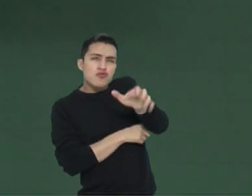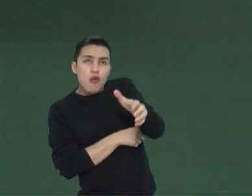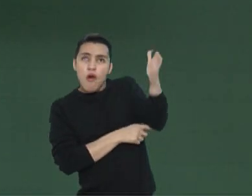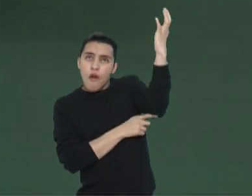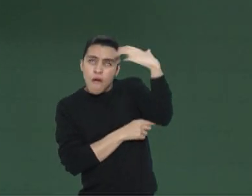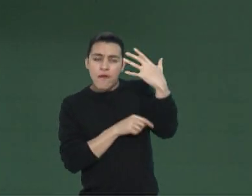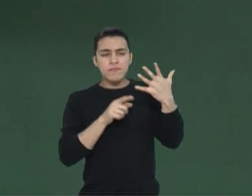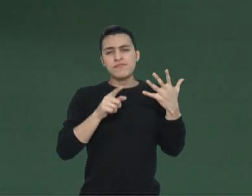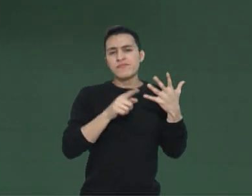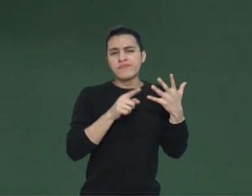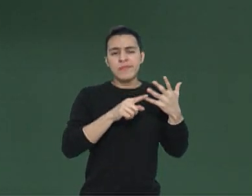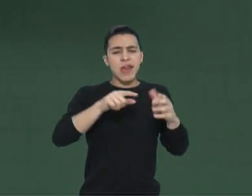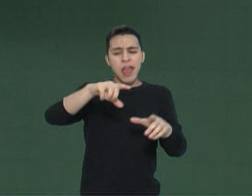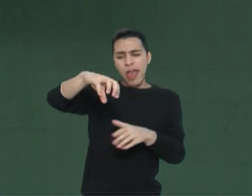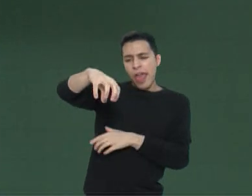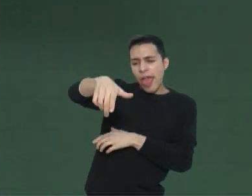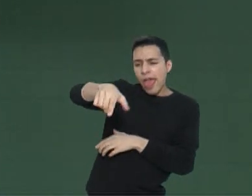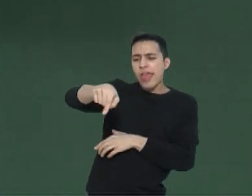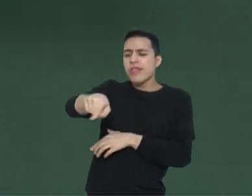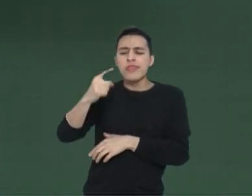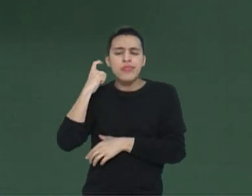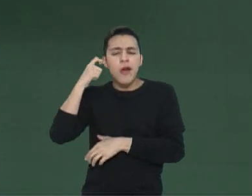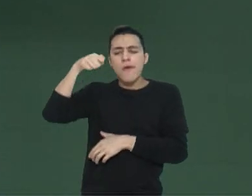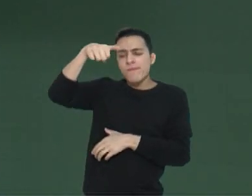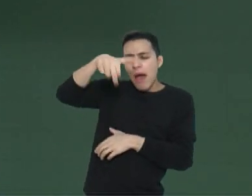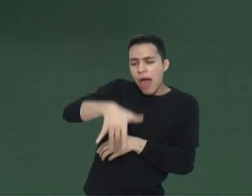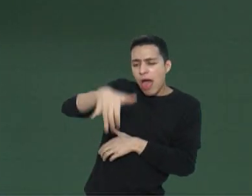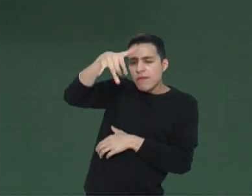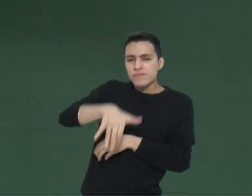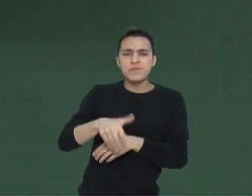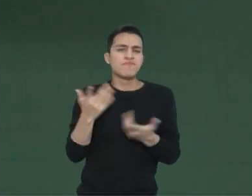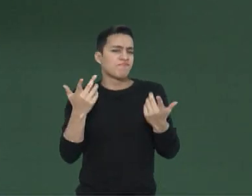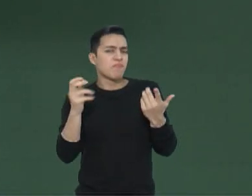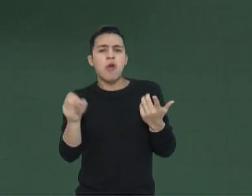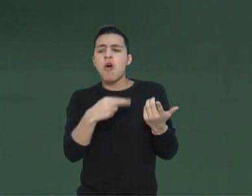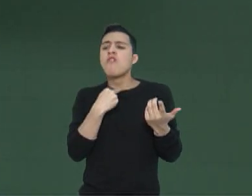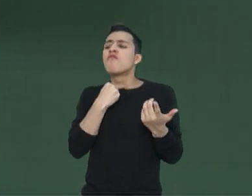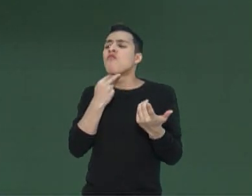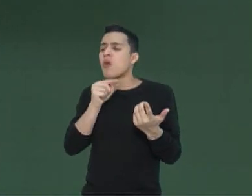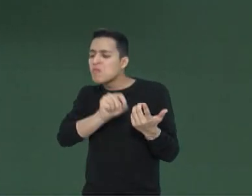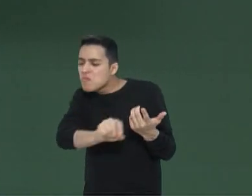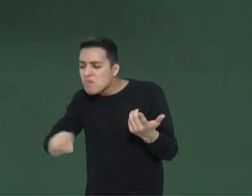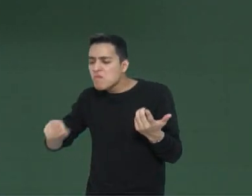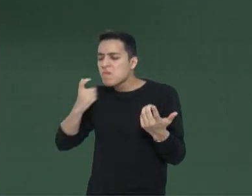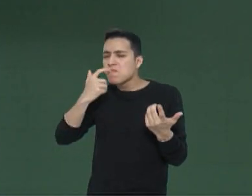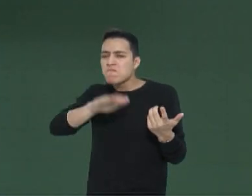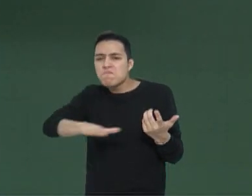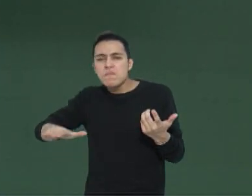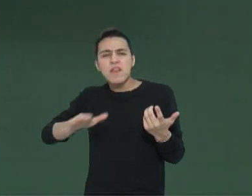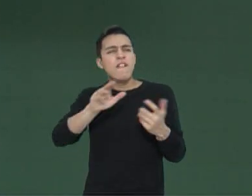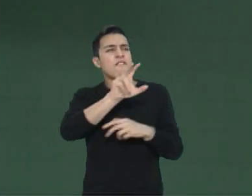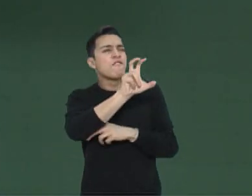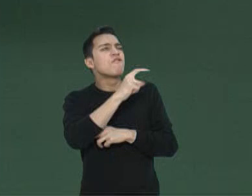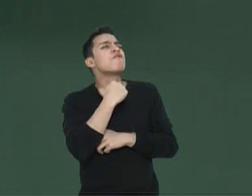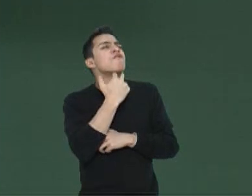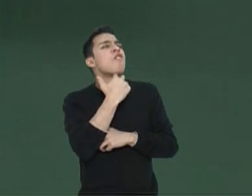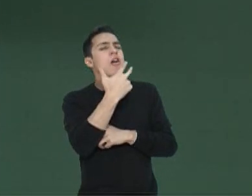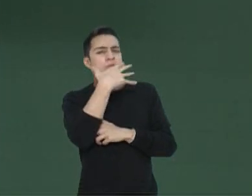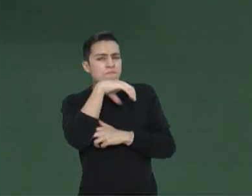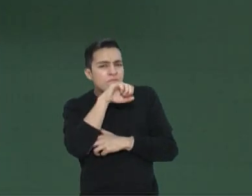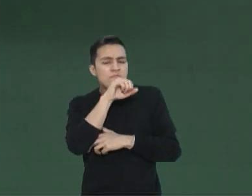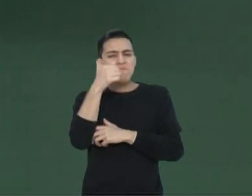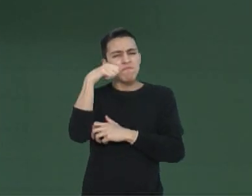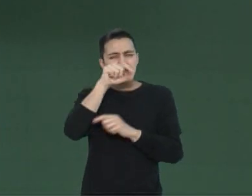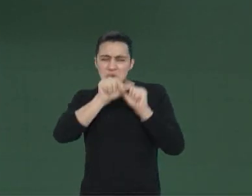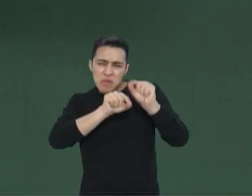da torneira da pia da sua casa aberta, a voz do seu irmão pequeno, a voz do seu pai, a voz da sua mãe. Escolha